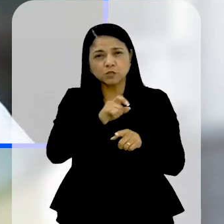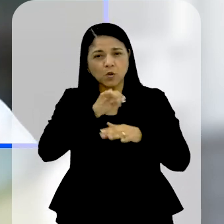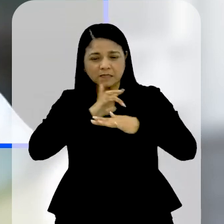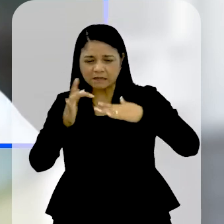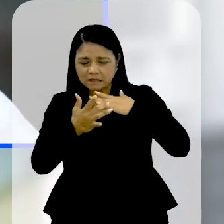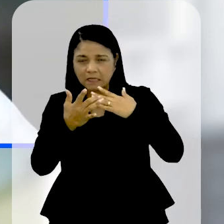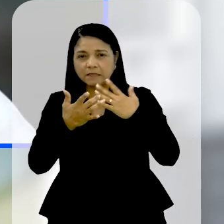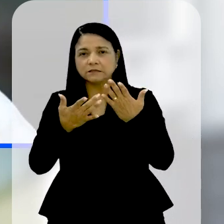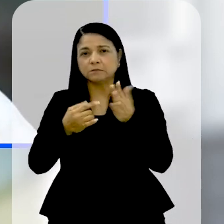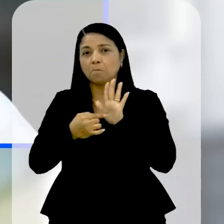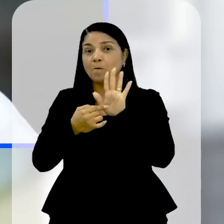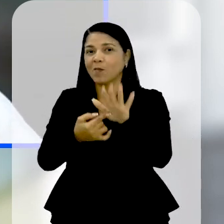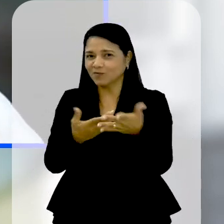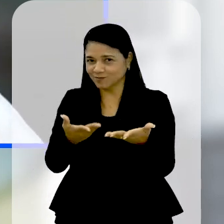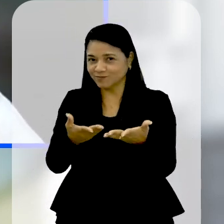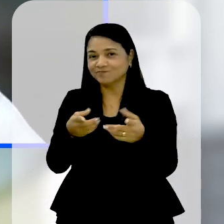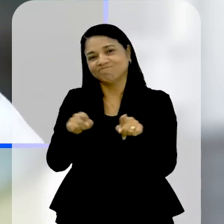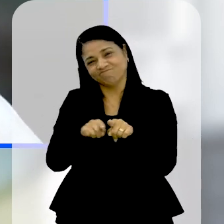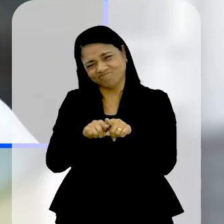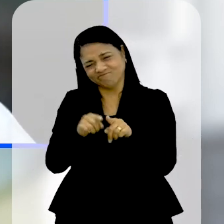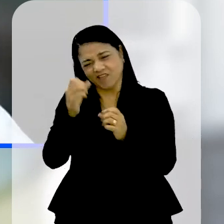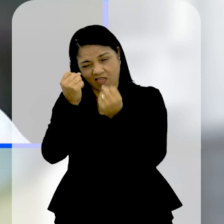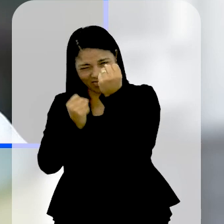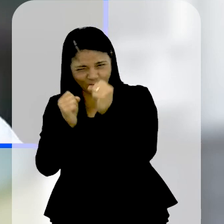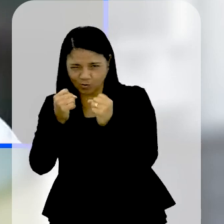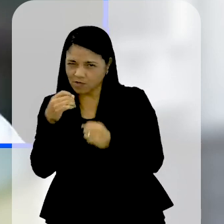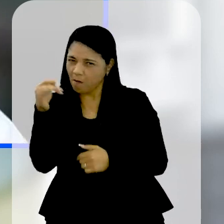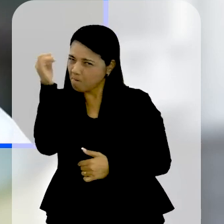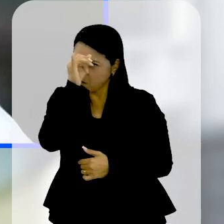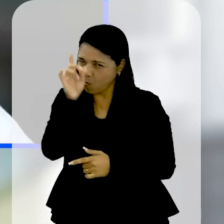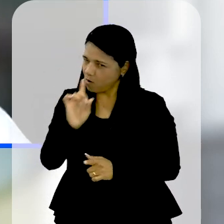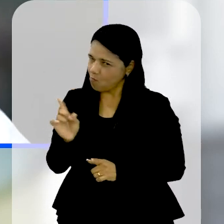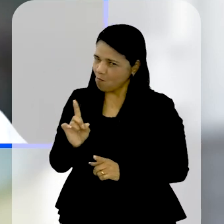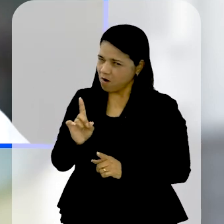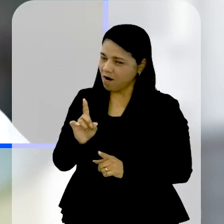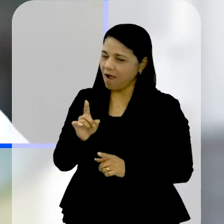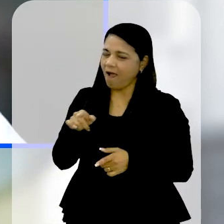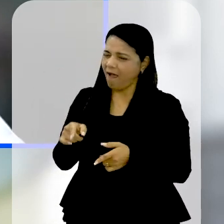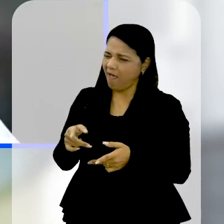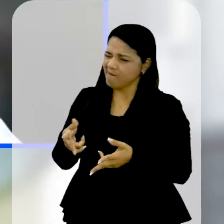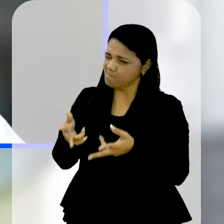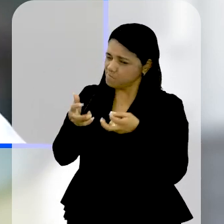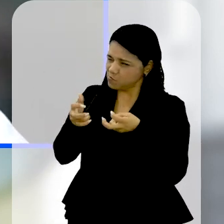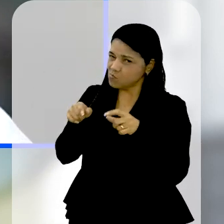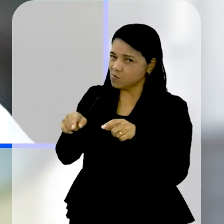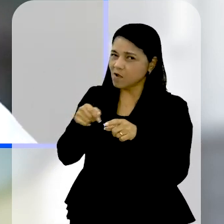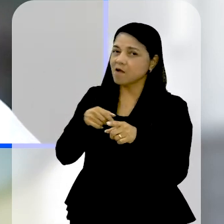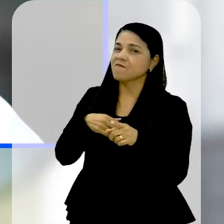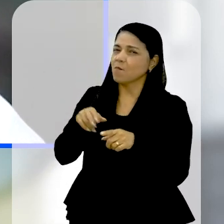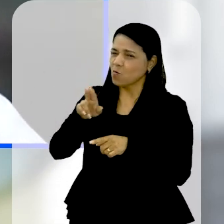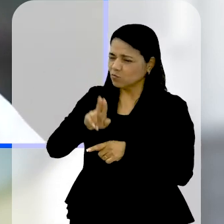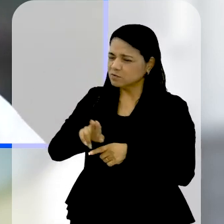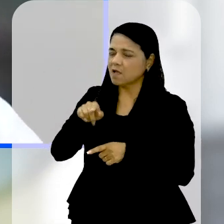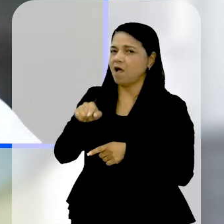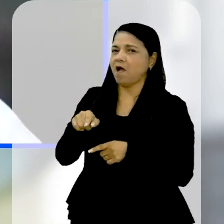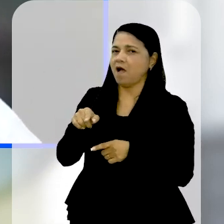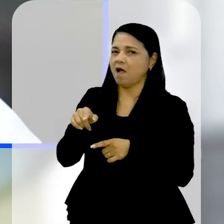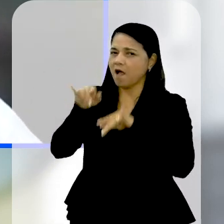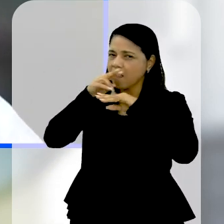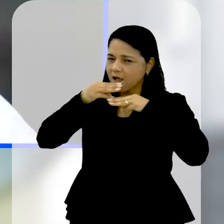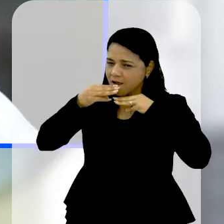também. E a indústria vai lá, que não é boba, pega essas pessoas e, opa, vamos usar você